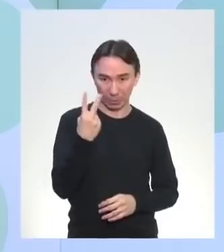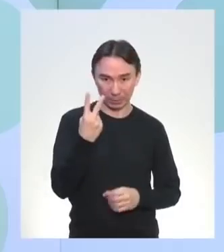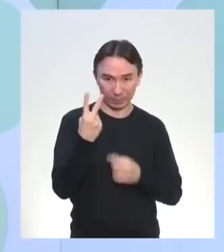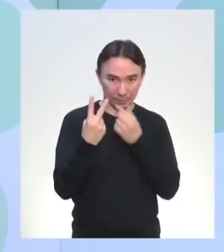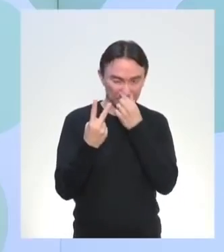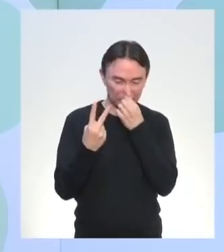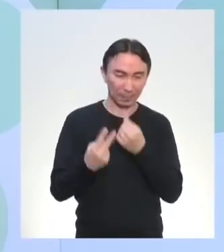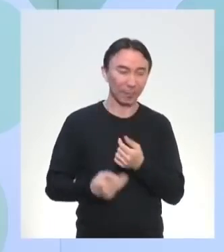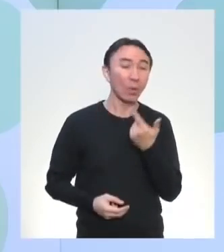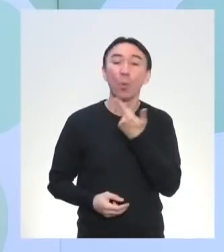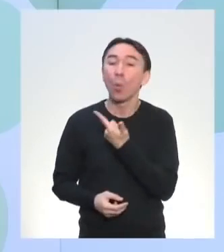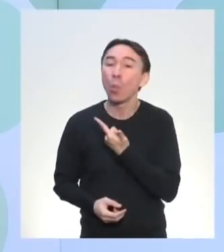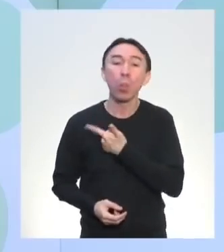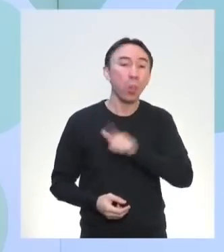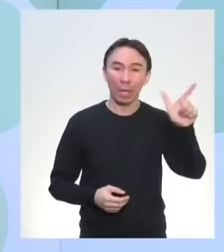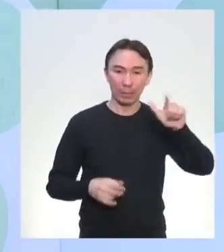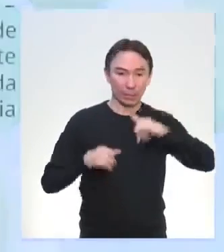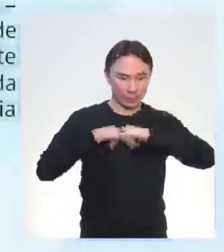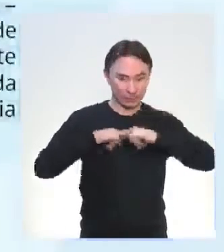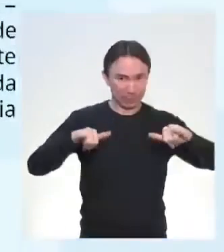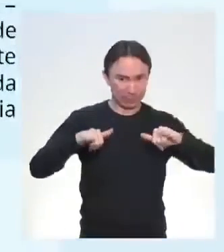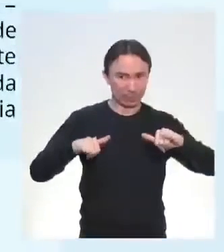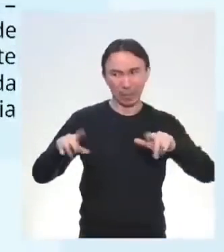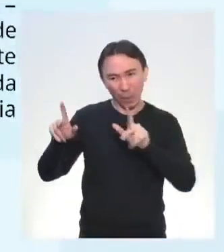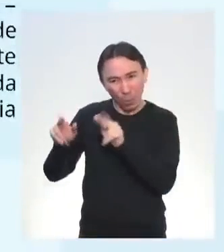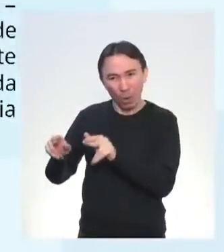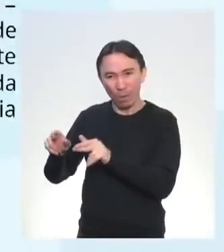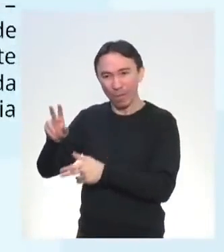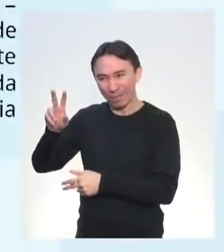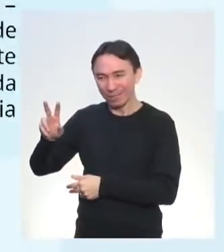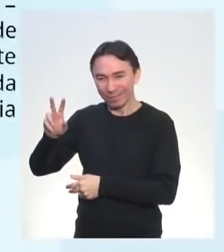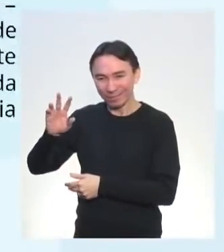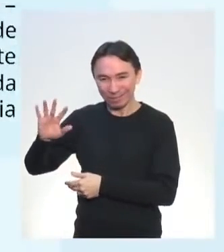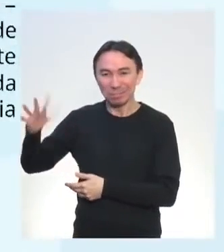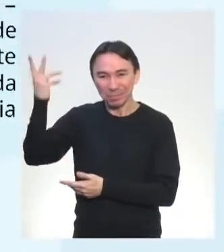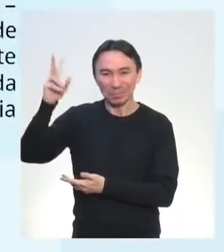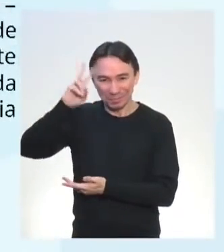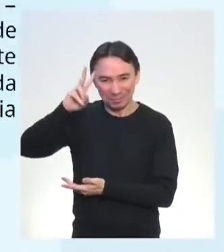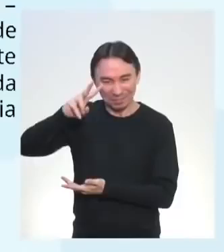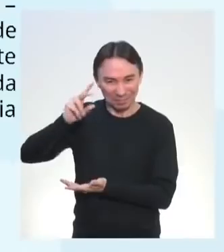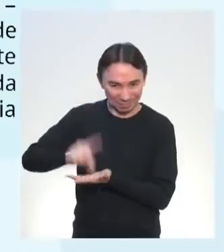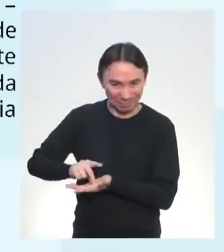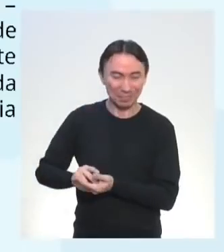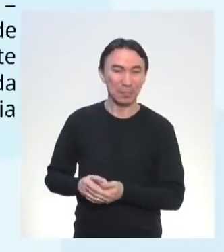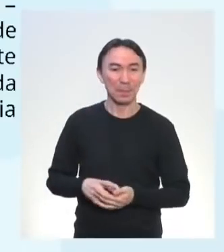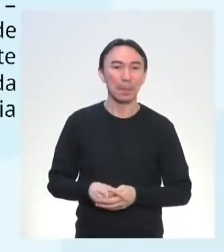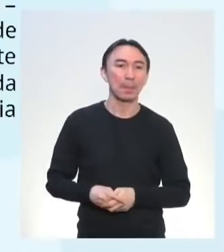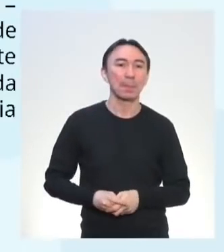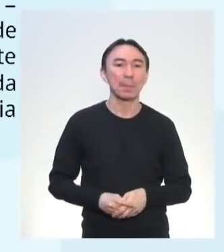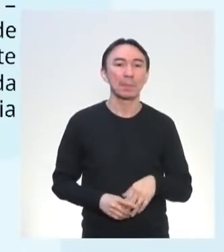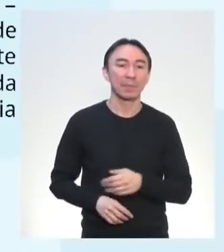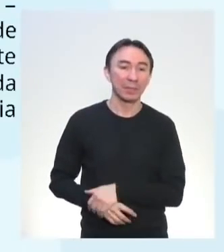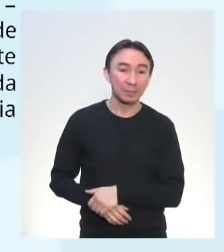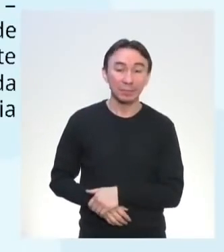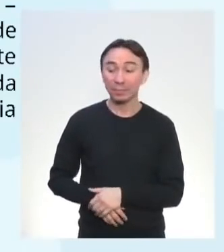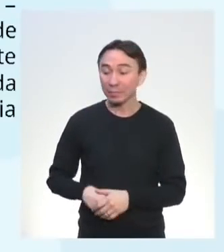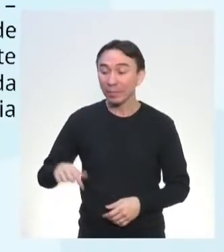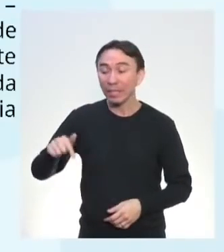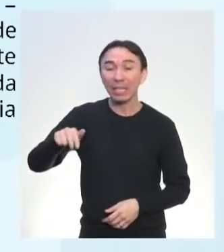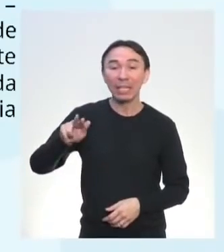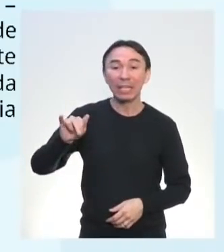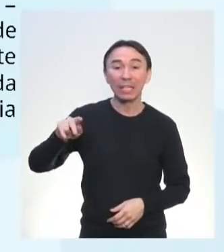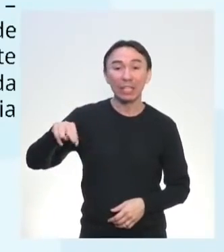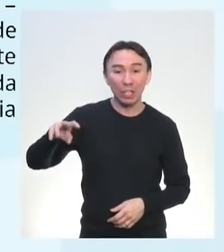de noticiar o mesmo fato. Olha lá, põe na tela para a gente. Ó, Adeus a Quino, criador da personagem Mafalda.